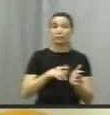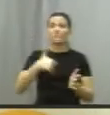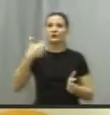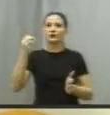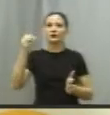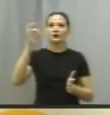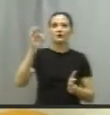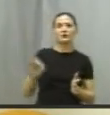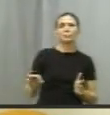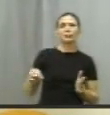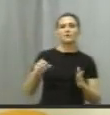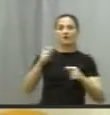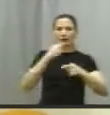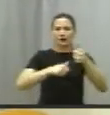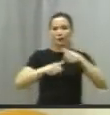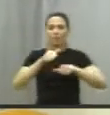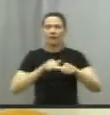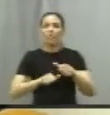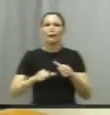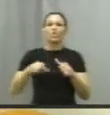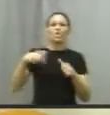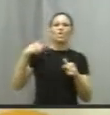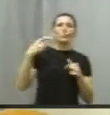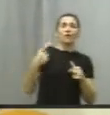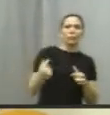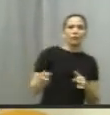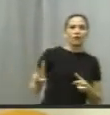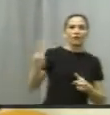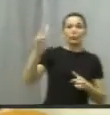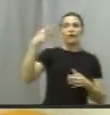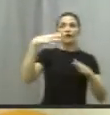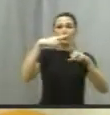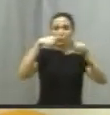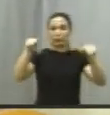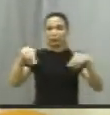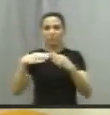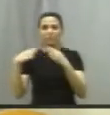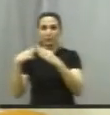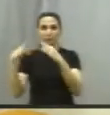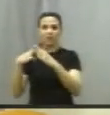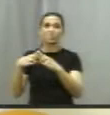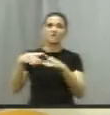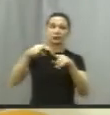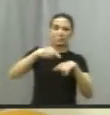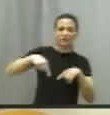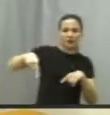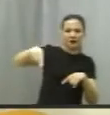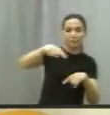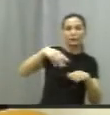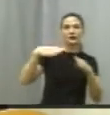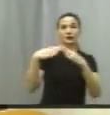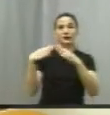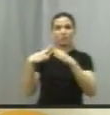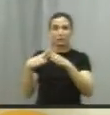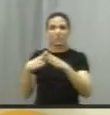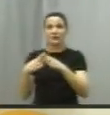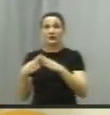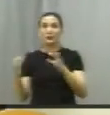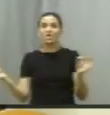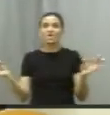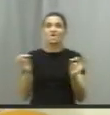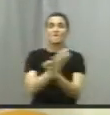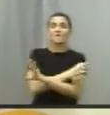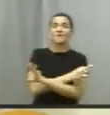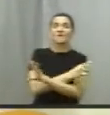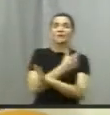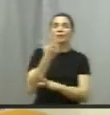de reajuste no valor venal dos imóveis, na planta genérica, acabava com a isenção, pastor Raimundo, do